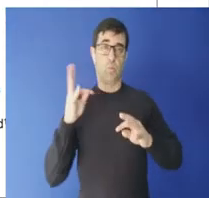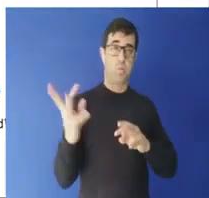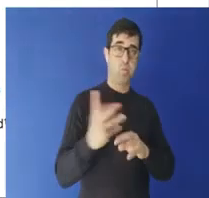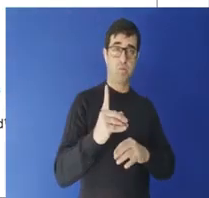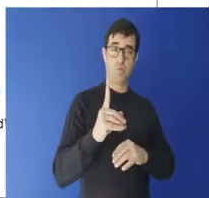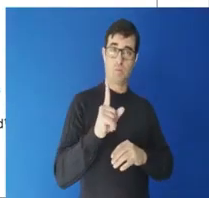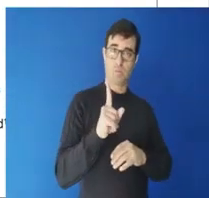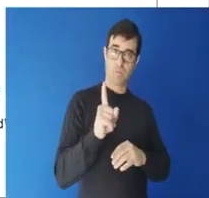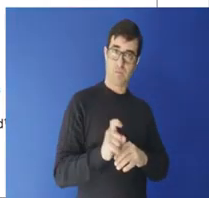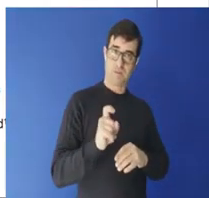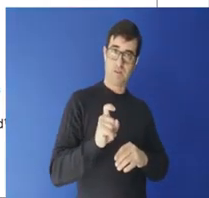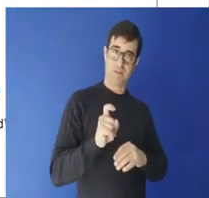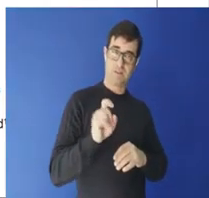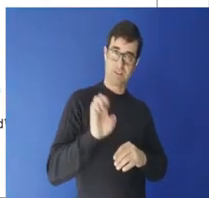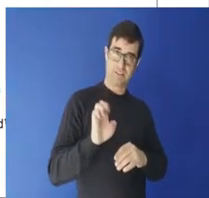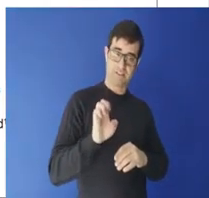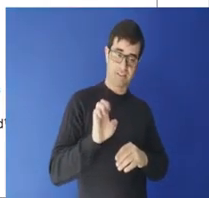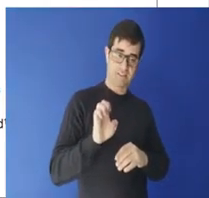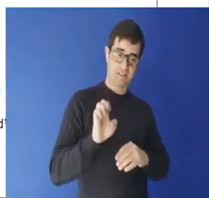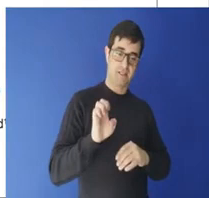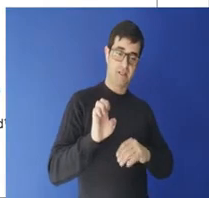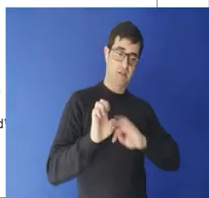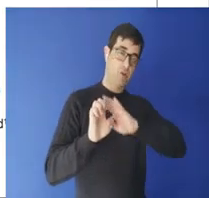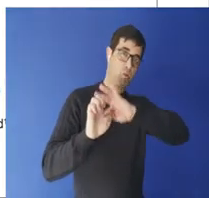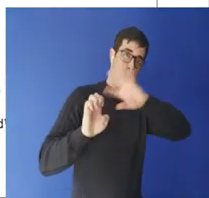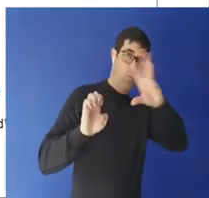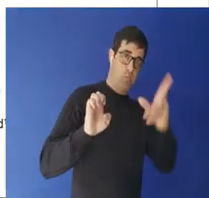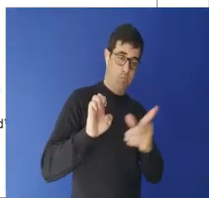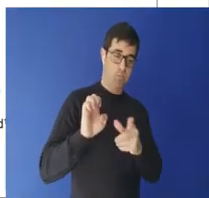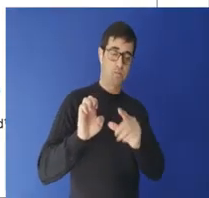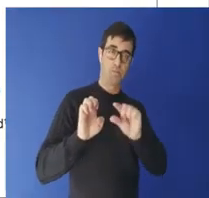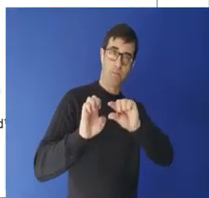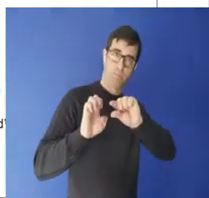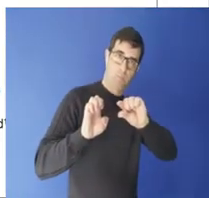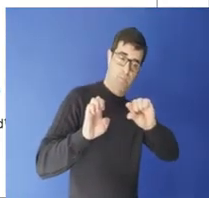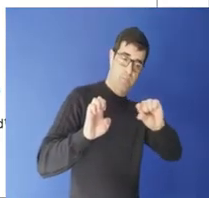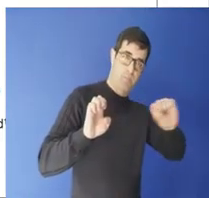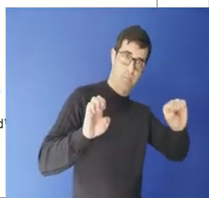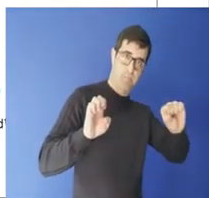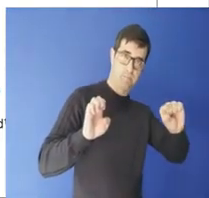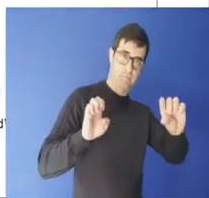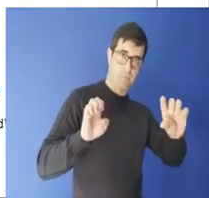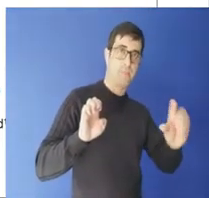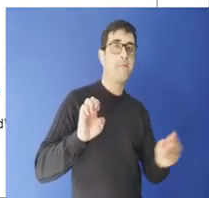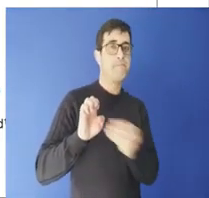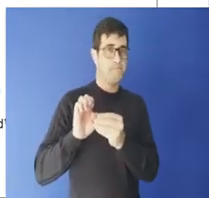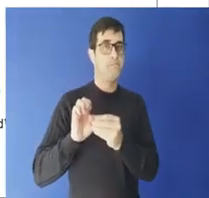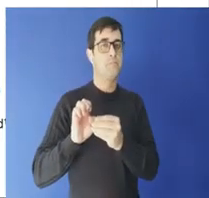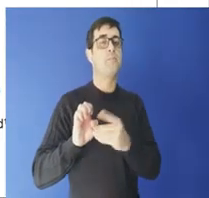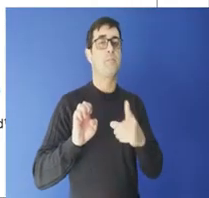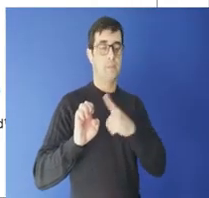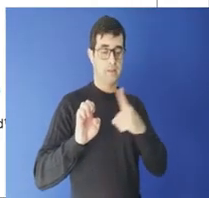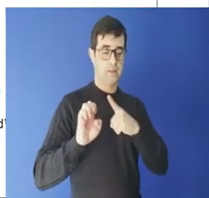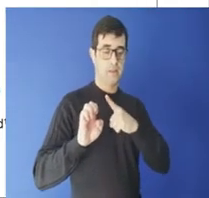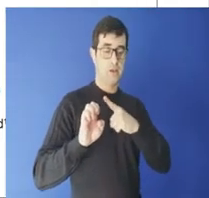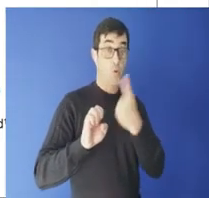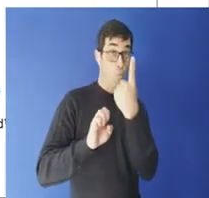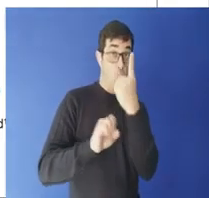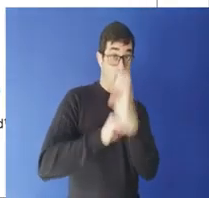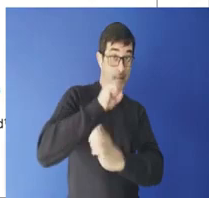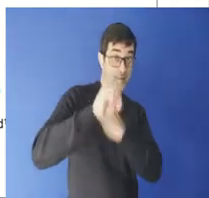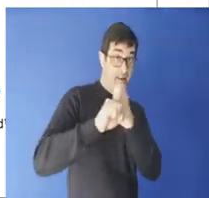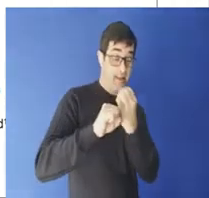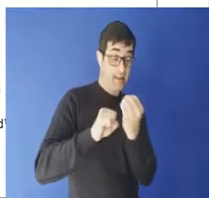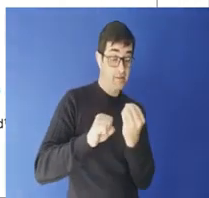6, aqui, S2, 4F14, 5D10, 6P1, né? Então, ele vai doar esse